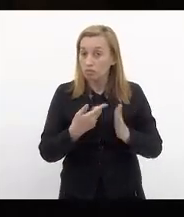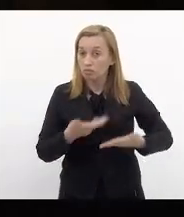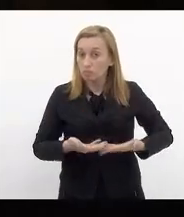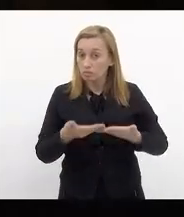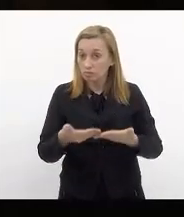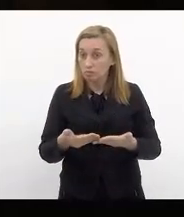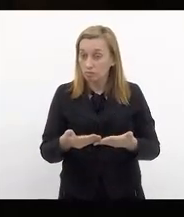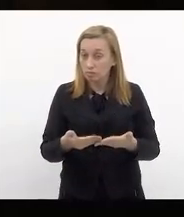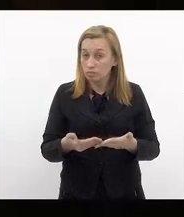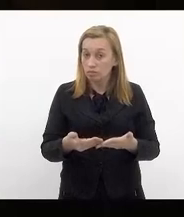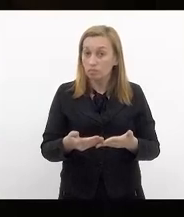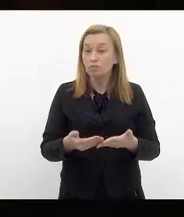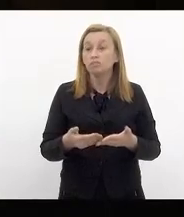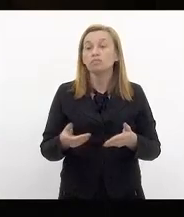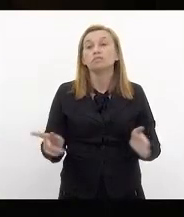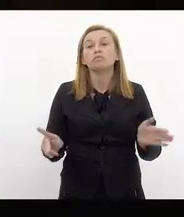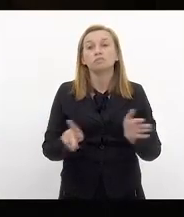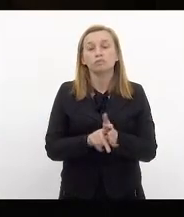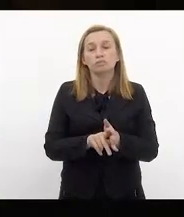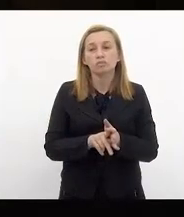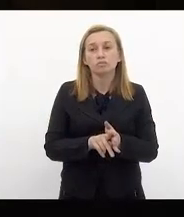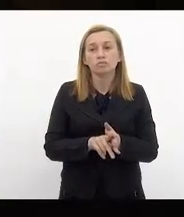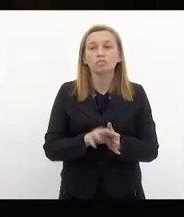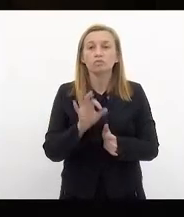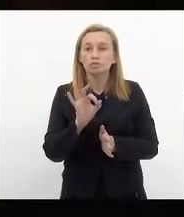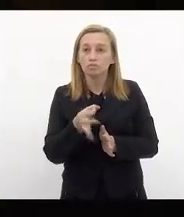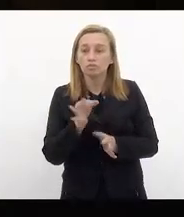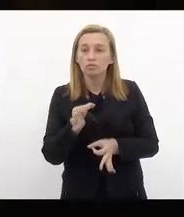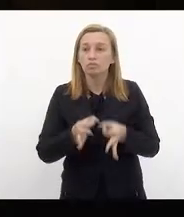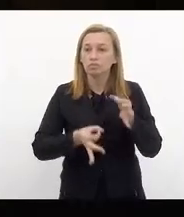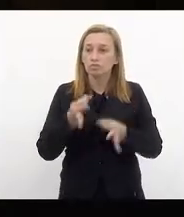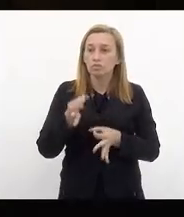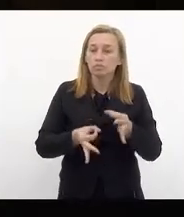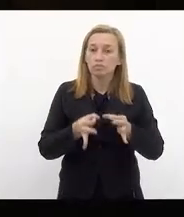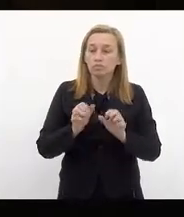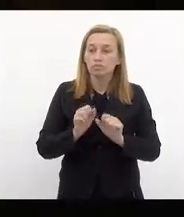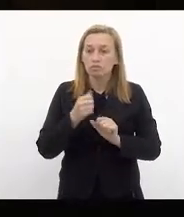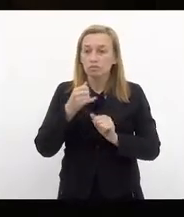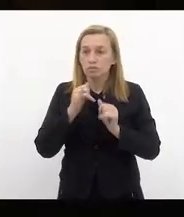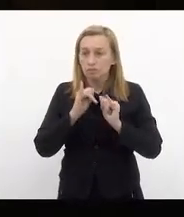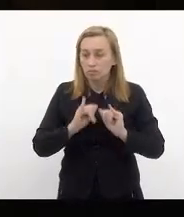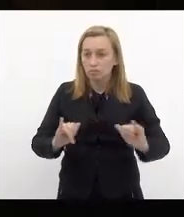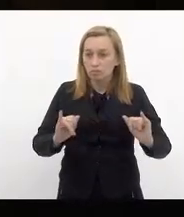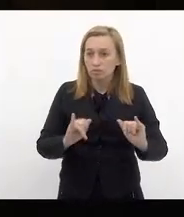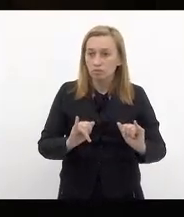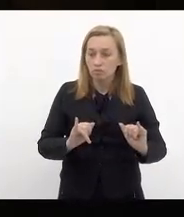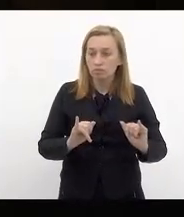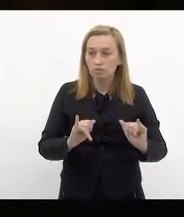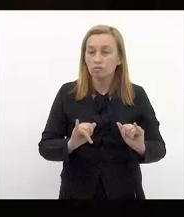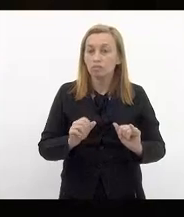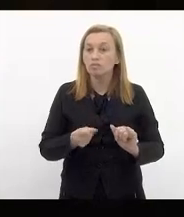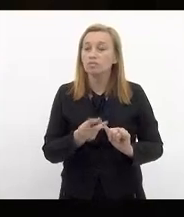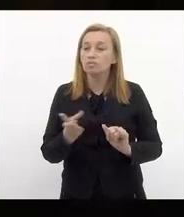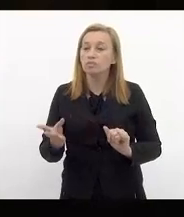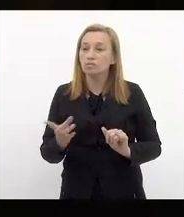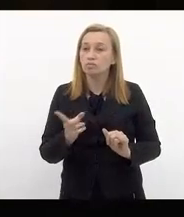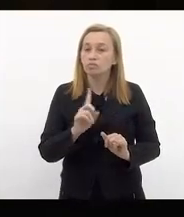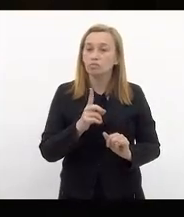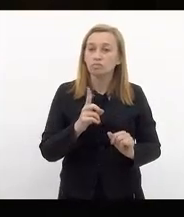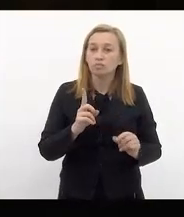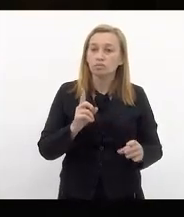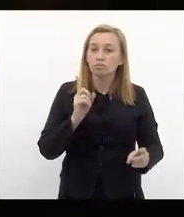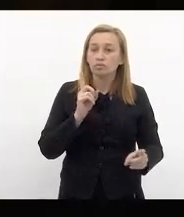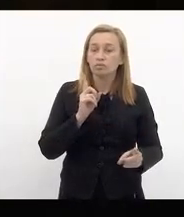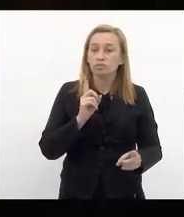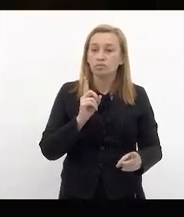oferecemos nesses projetos, é para justamente declarar a moratória enquanto a gente não descobrir quem